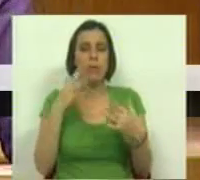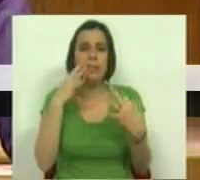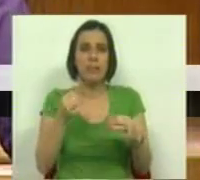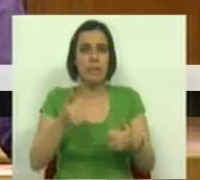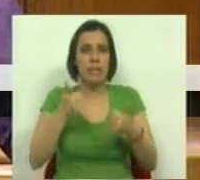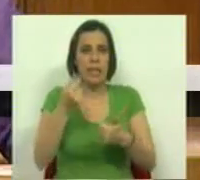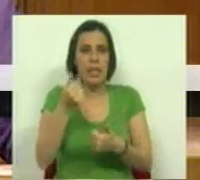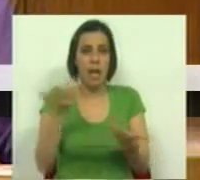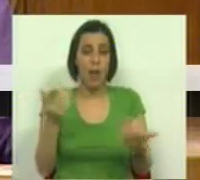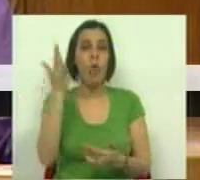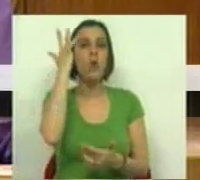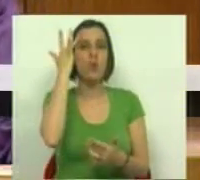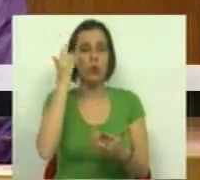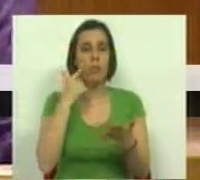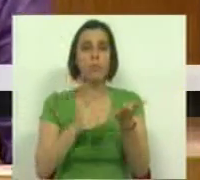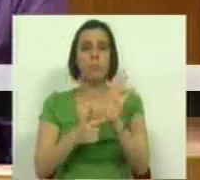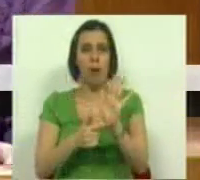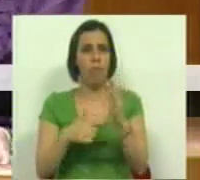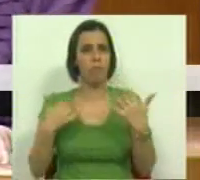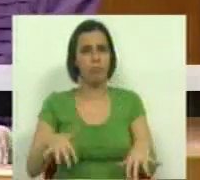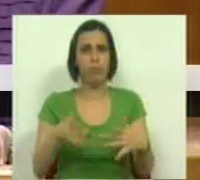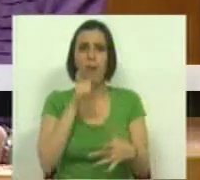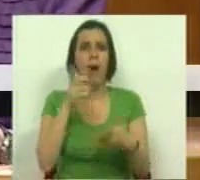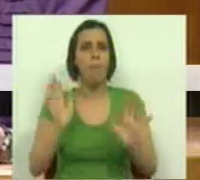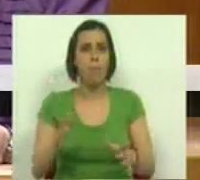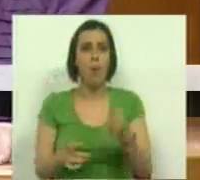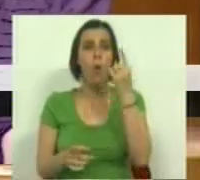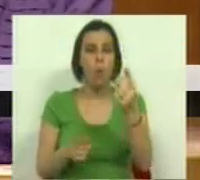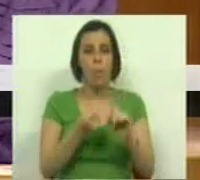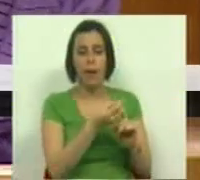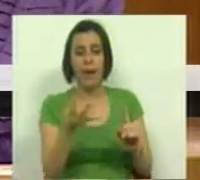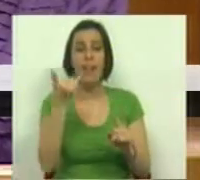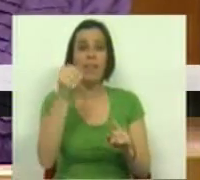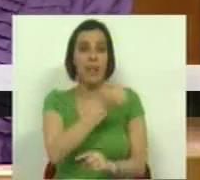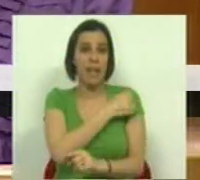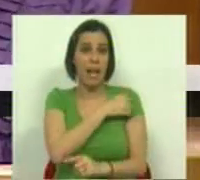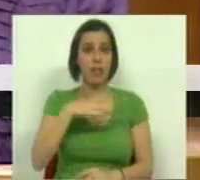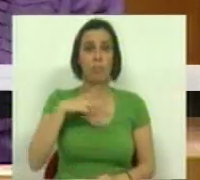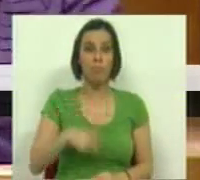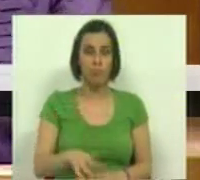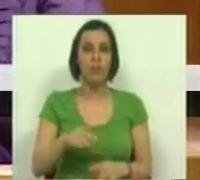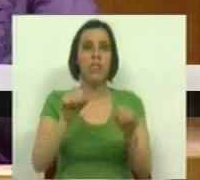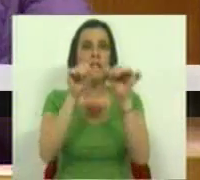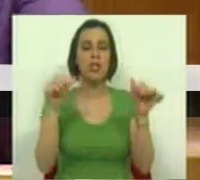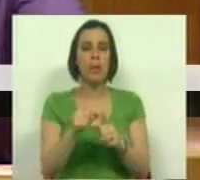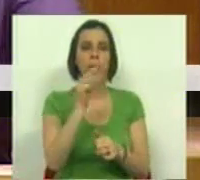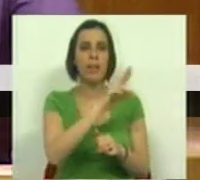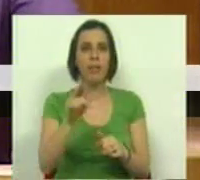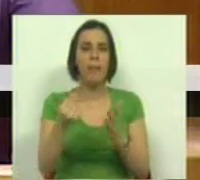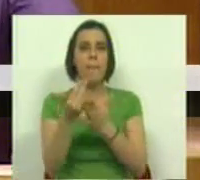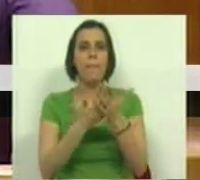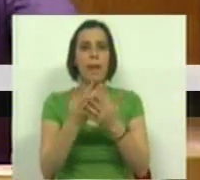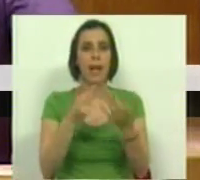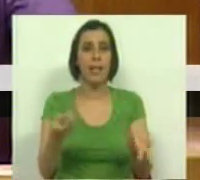simples. Os números valem por 1000 palavras. Apenas uma em cada 20 casas portuguesas aderiu ao sistema tarifário do